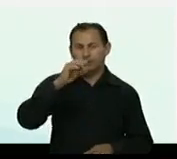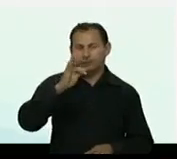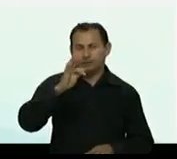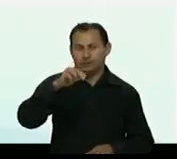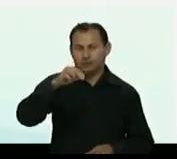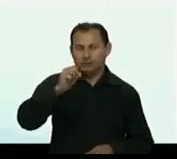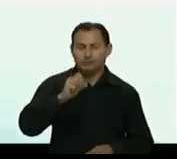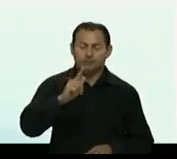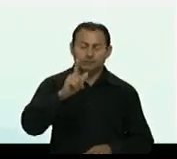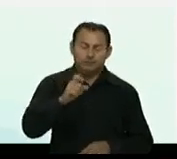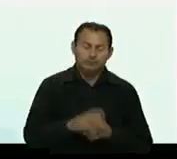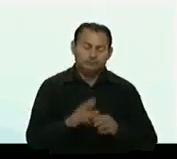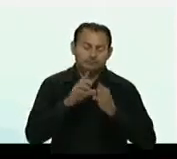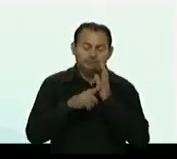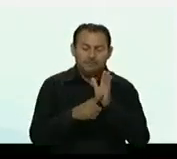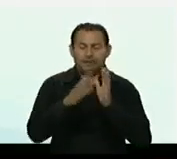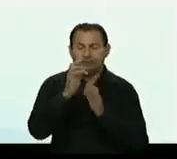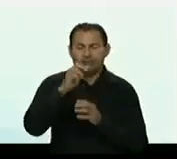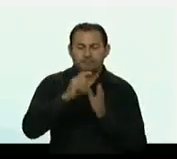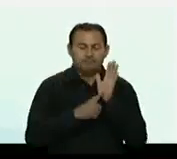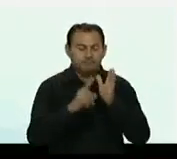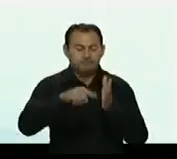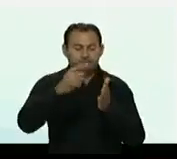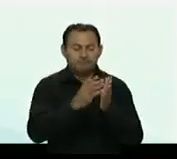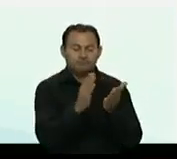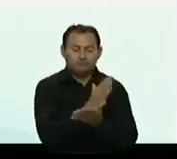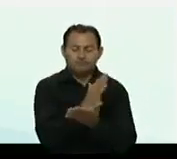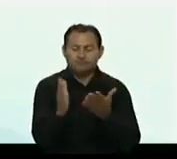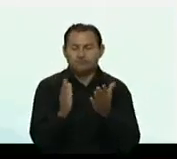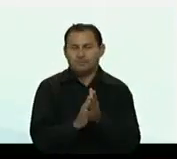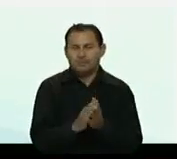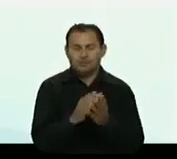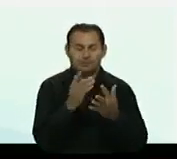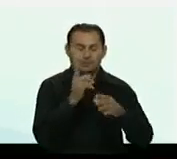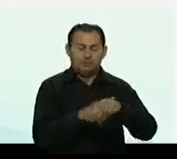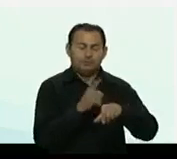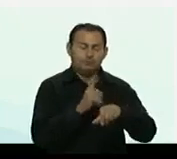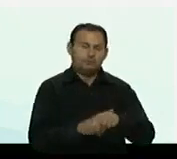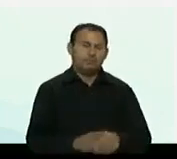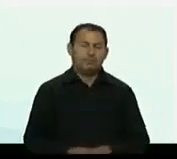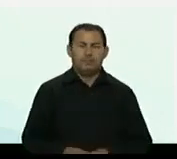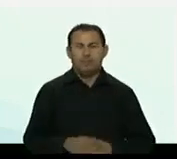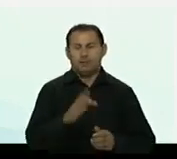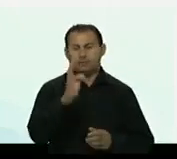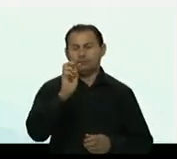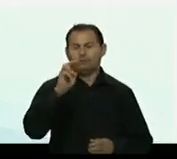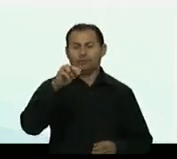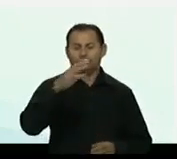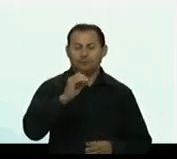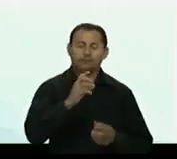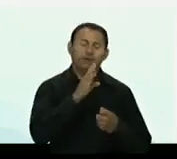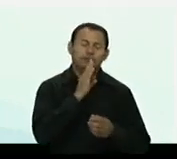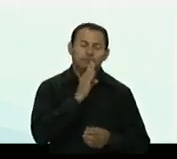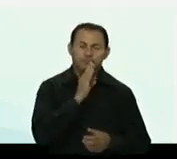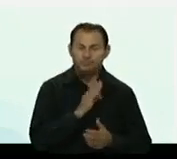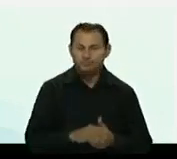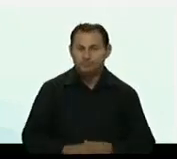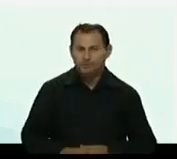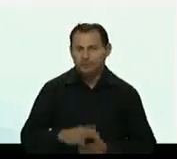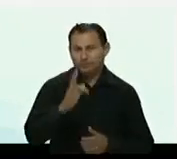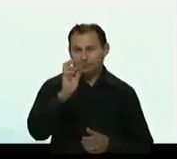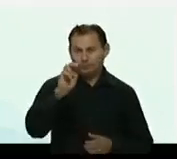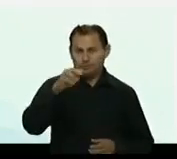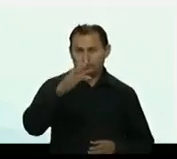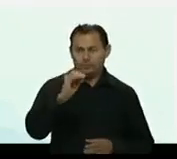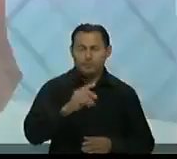representam fenômenos que se repetem após um determinado intervalo. Essas funções são chamadas de